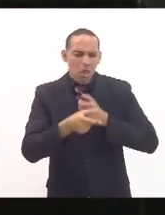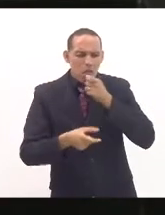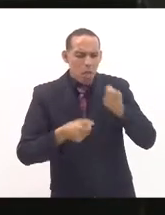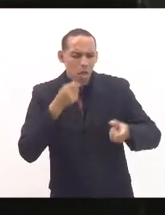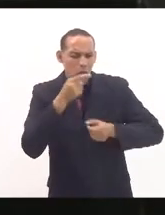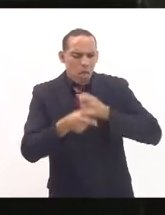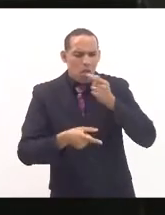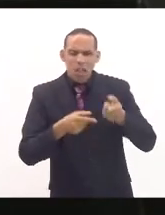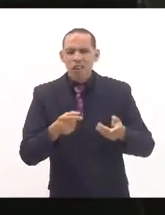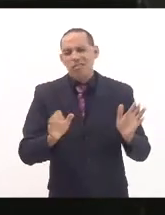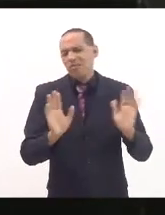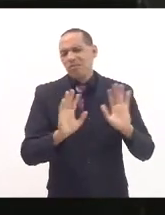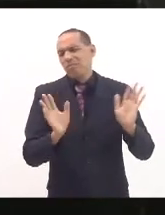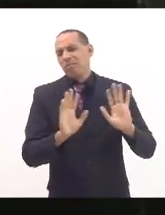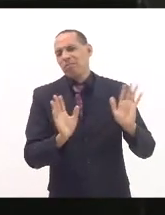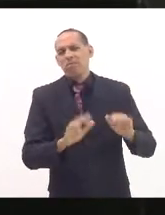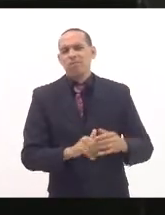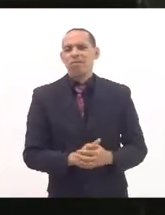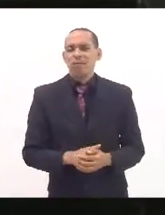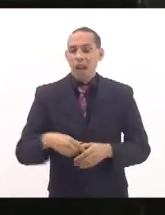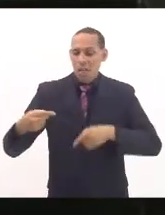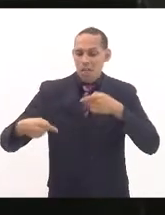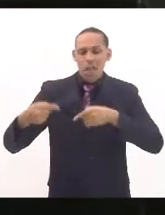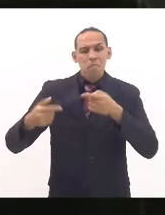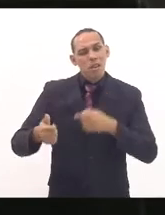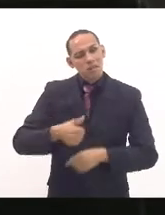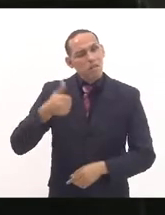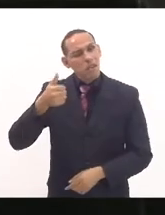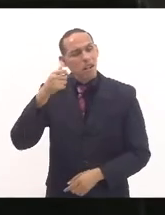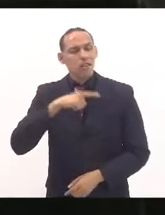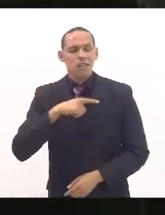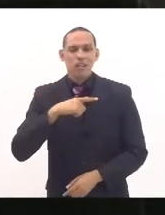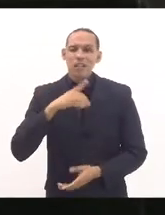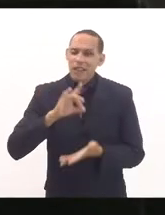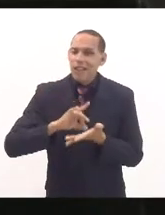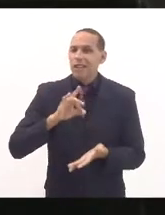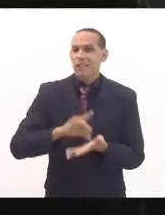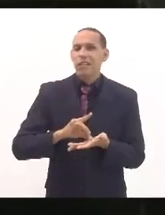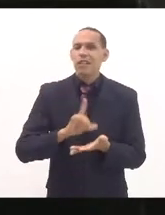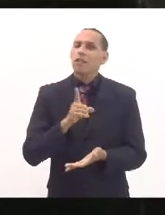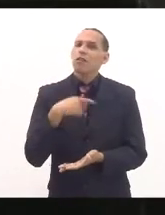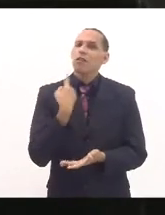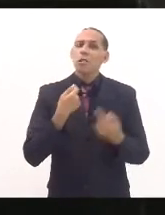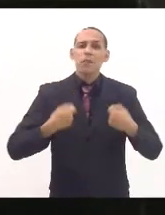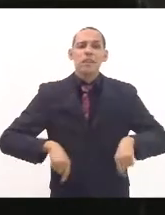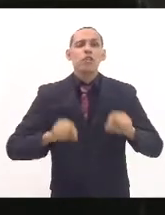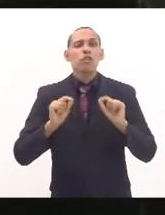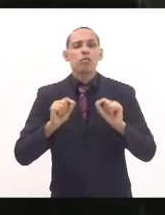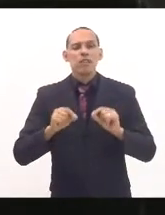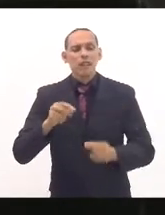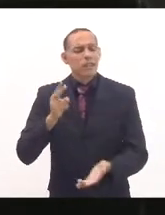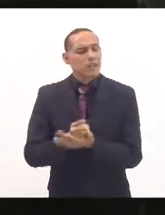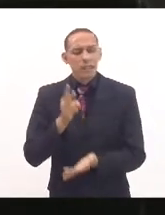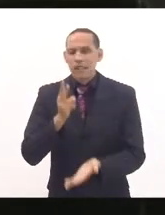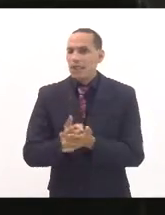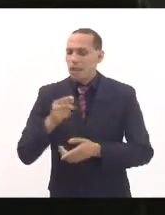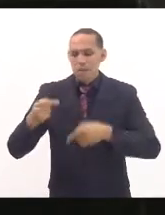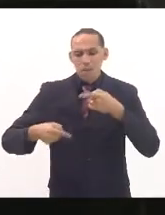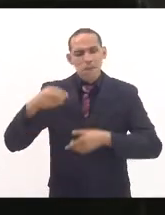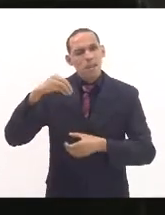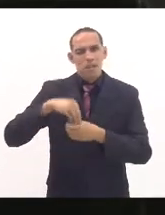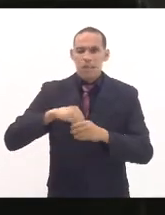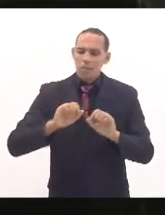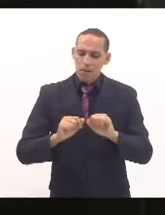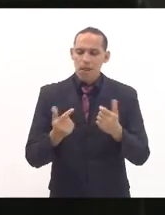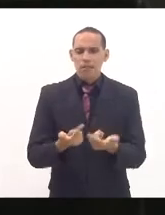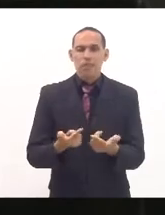por xingar, esse é o debate de qualidade que nós deveríamos ter sempre aqui dentro da